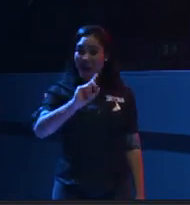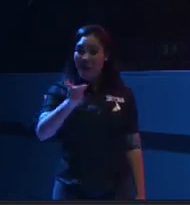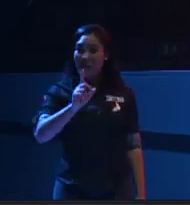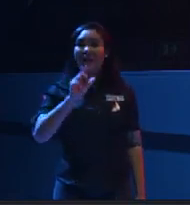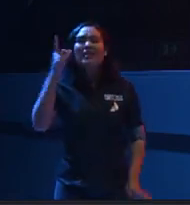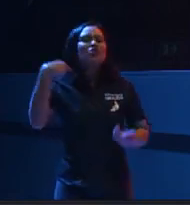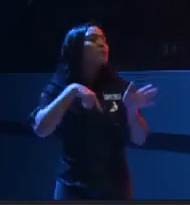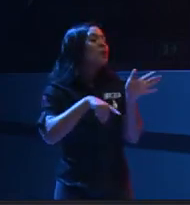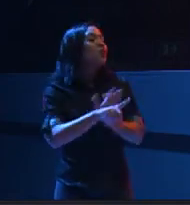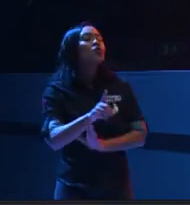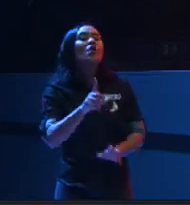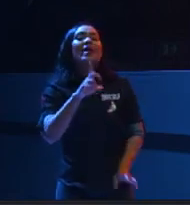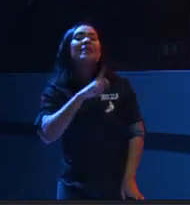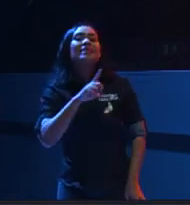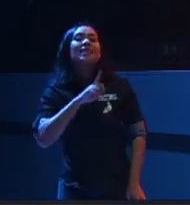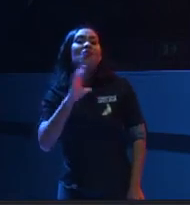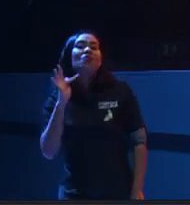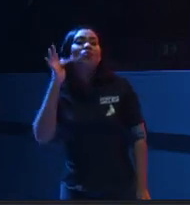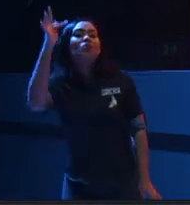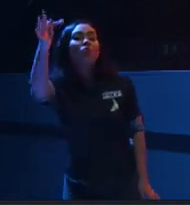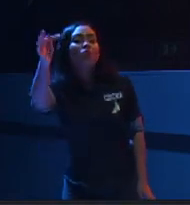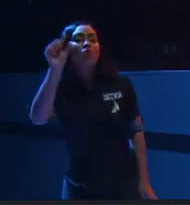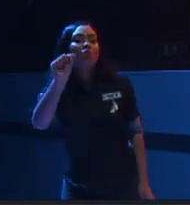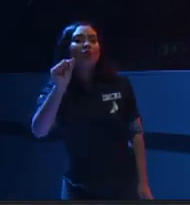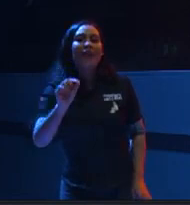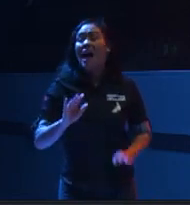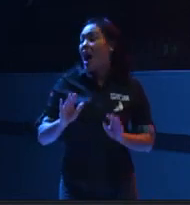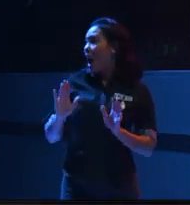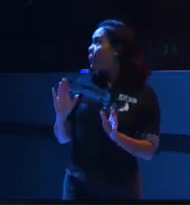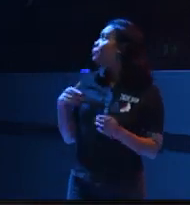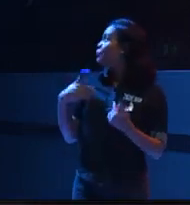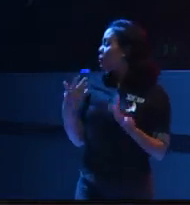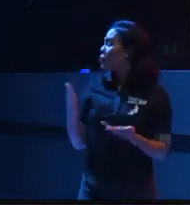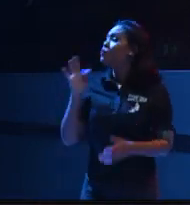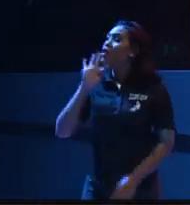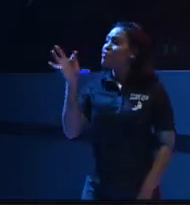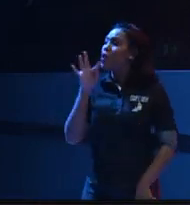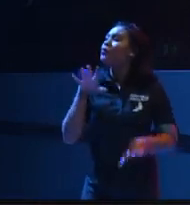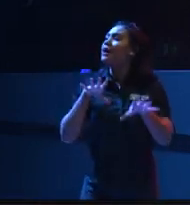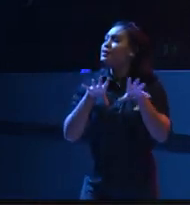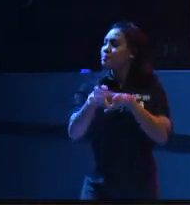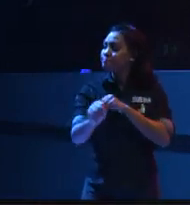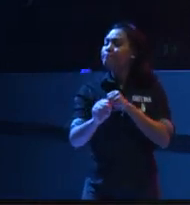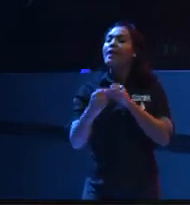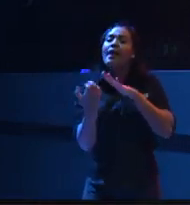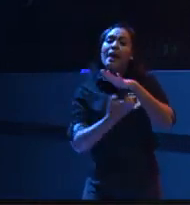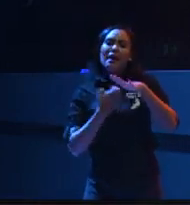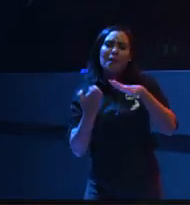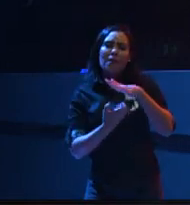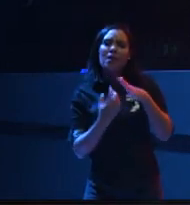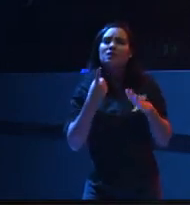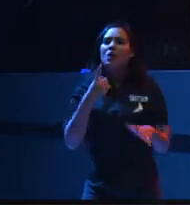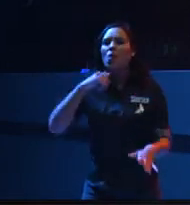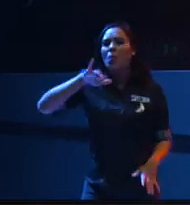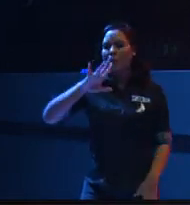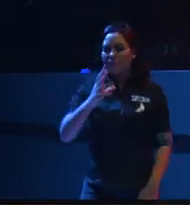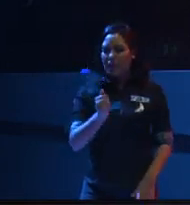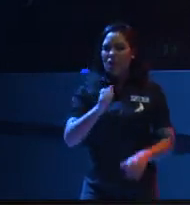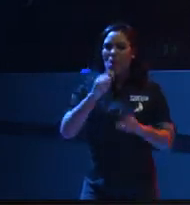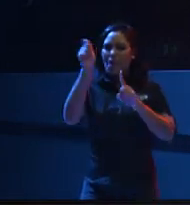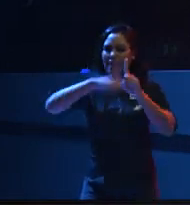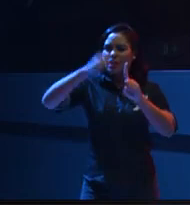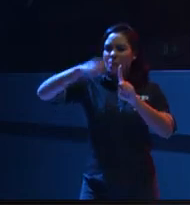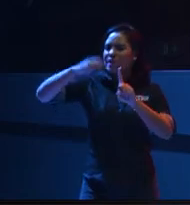o que tu terás Não quando eu conclui a faculdade quando a minha empresa faturar um milhão por mês quando